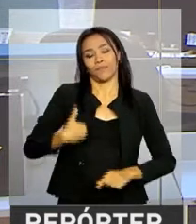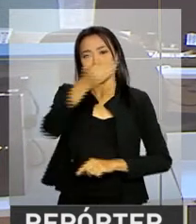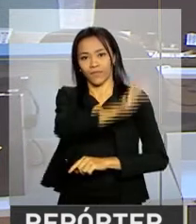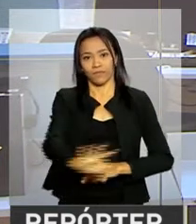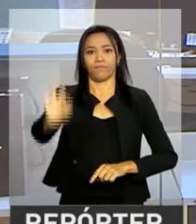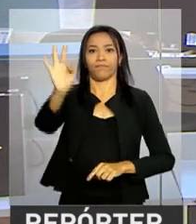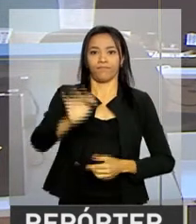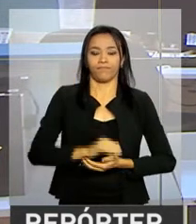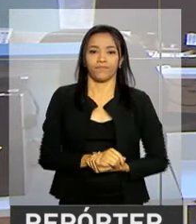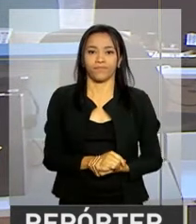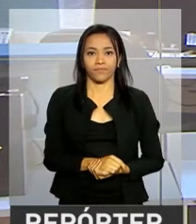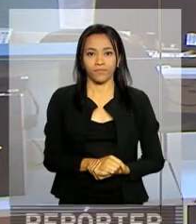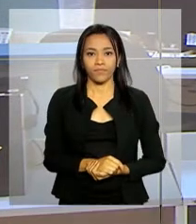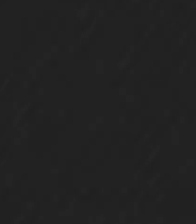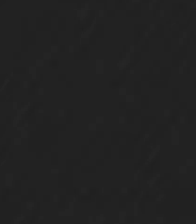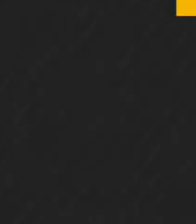do governo federal